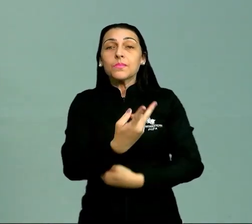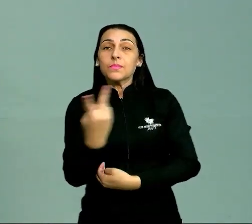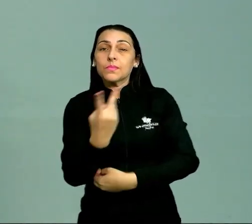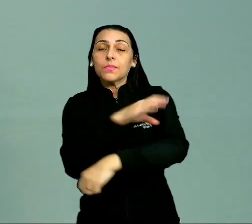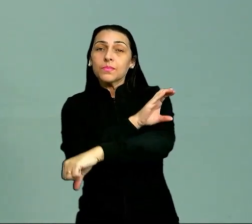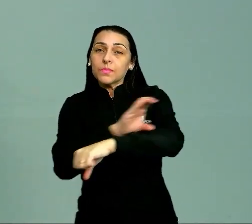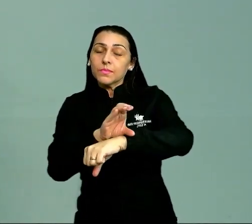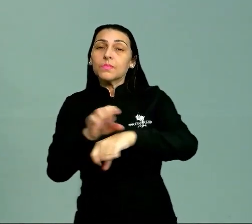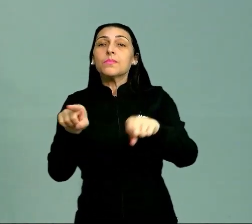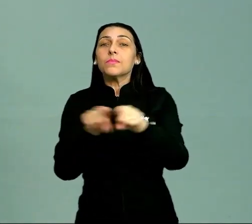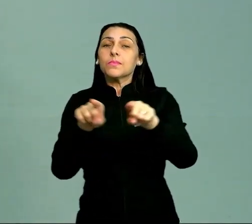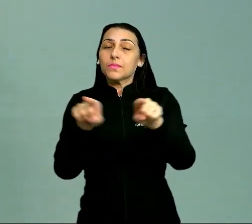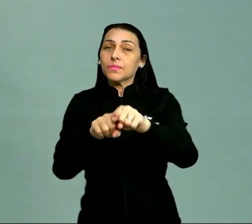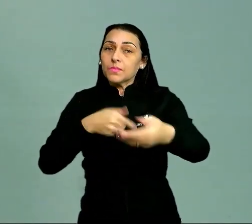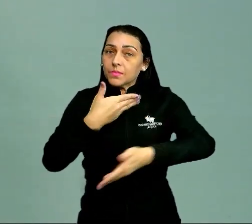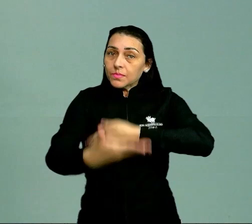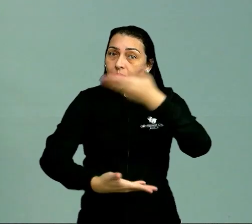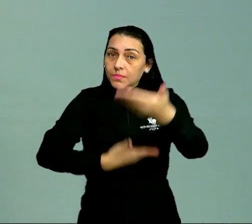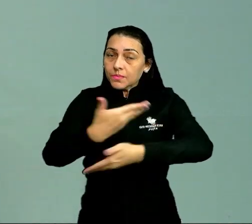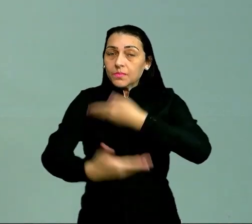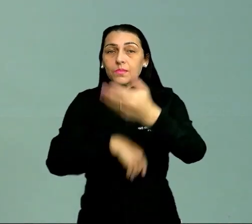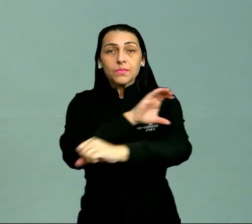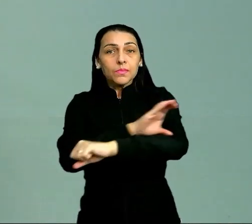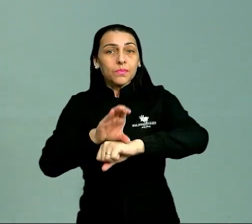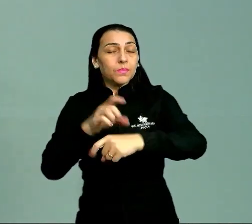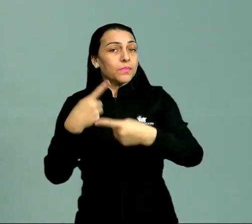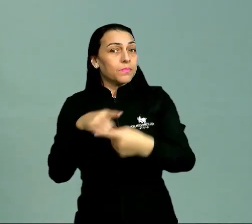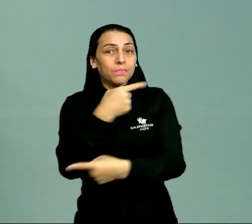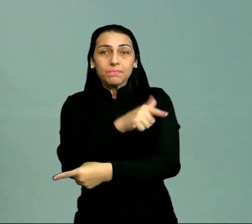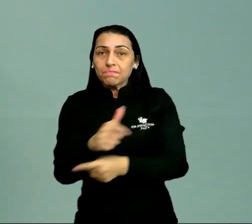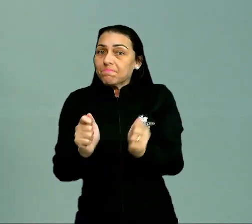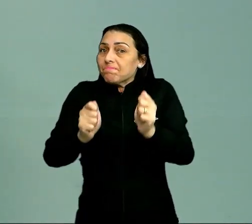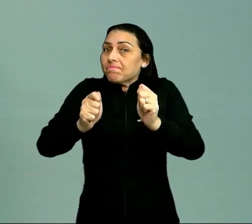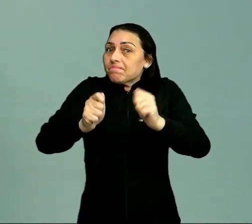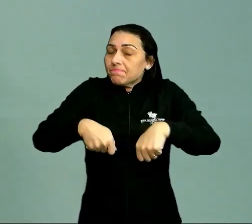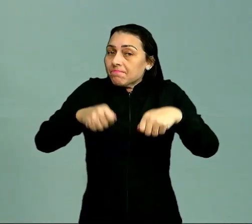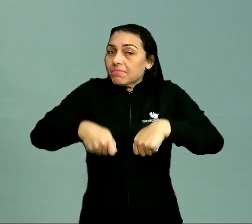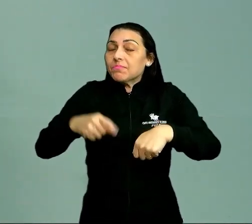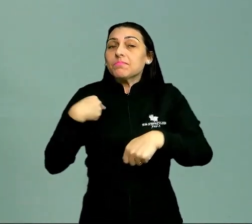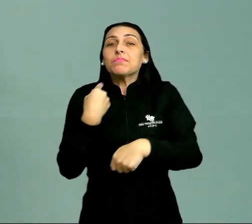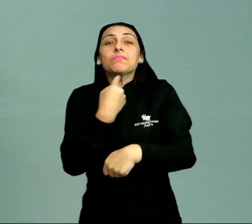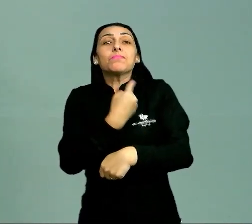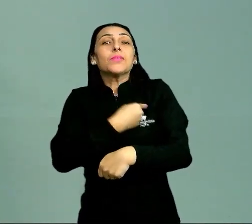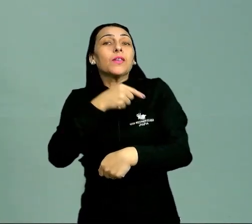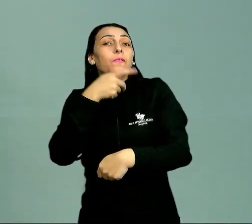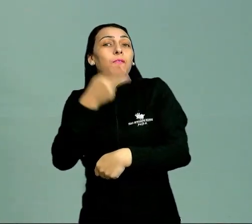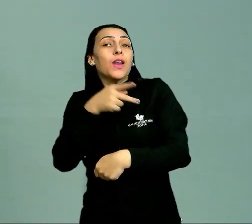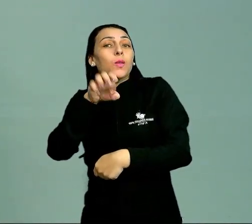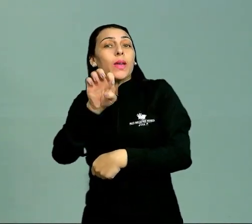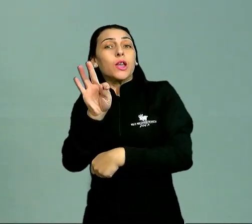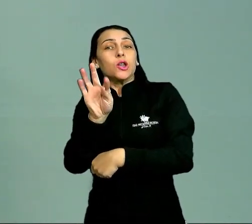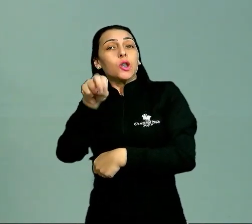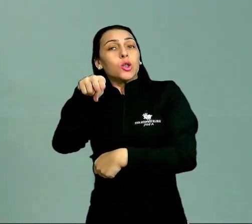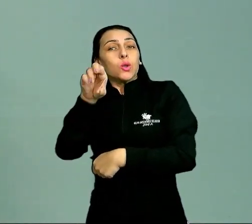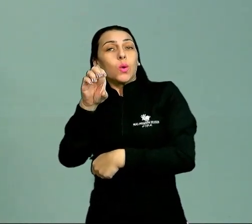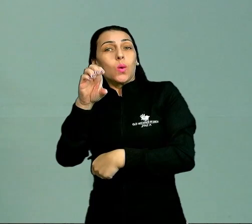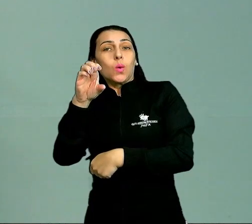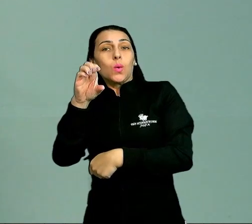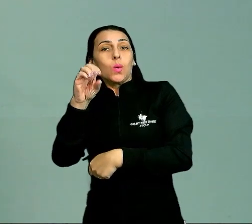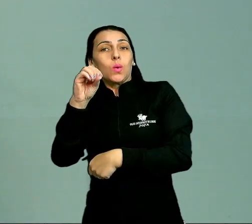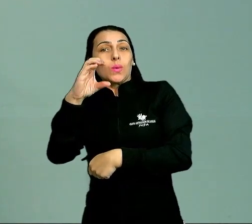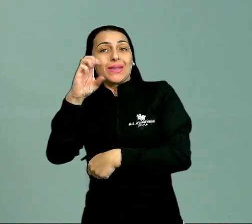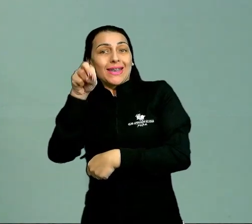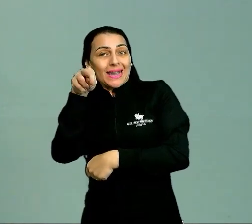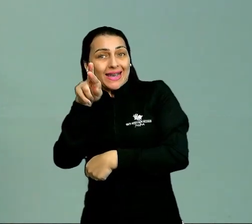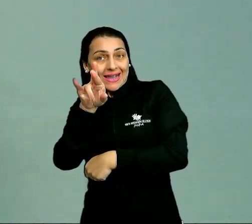também trataremos do relativismo cultural, porque não existe a possibilidade da gente tratar do etnocentrismo sem